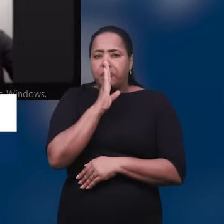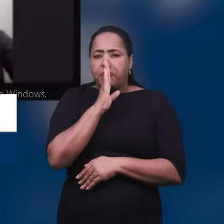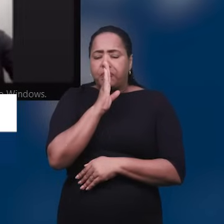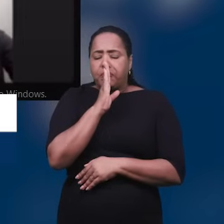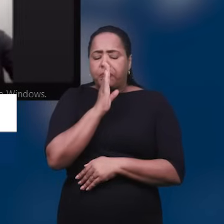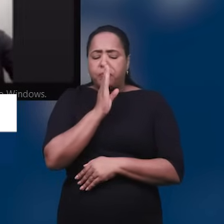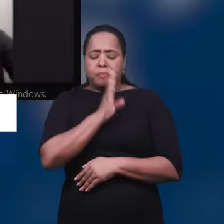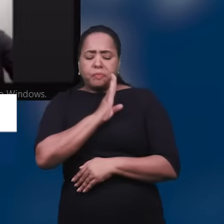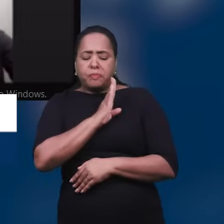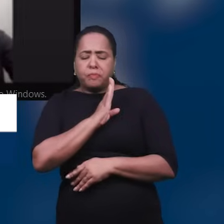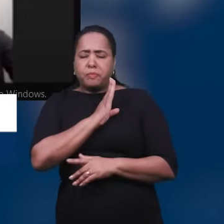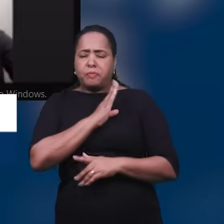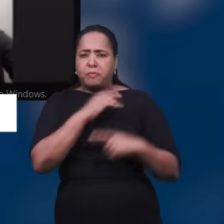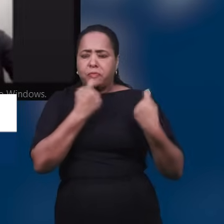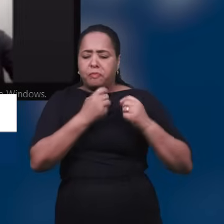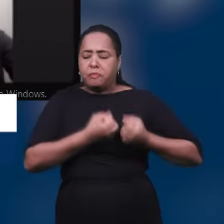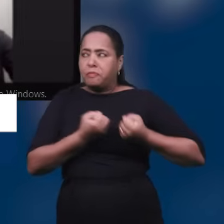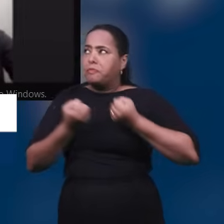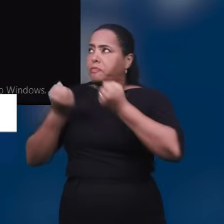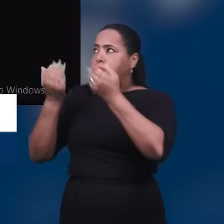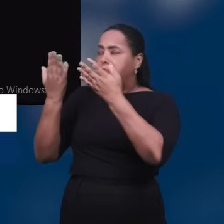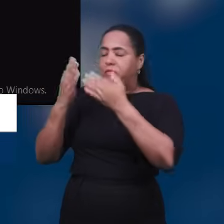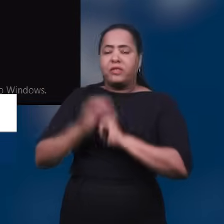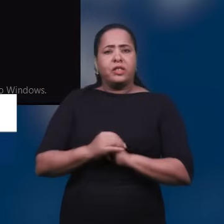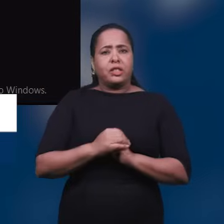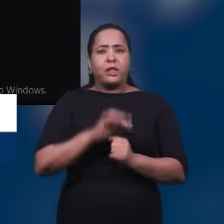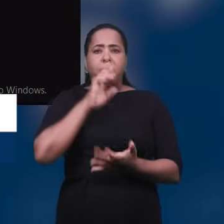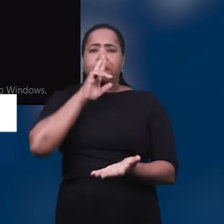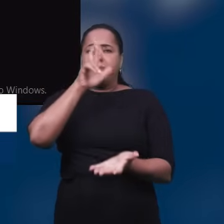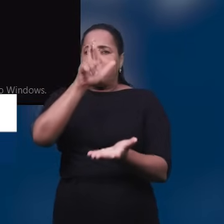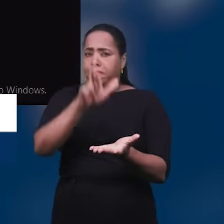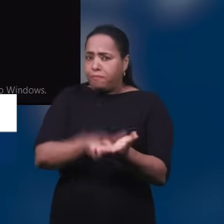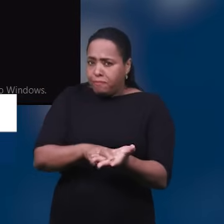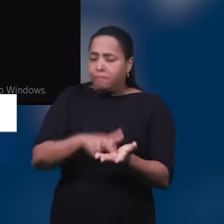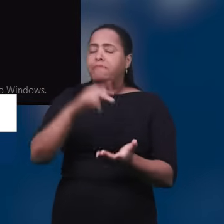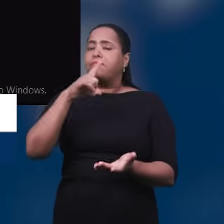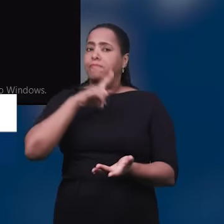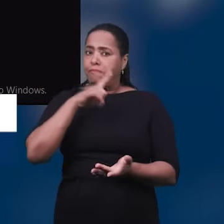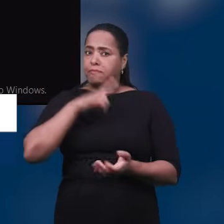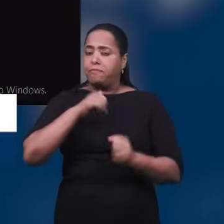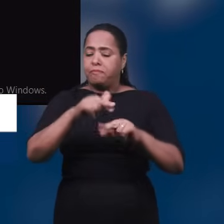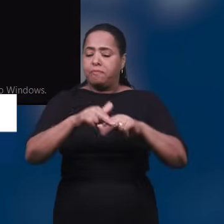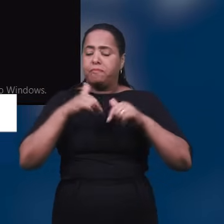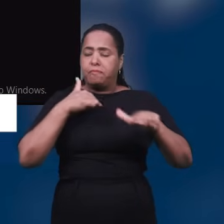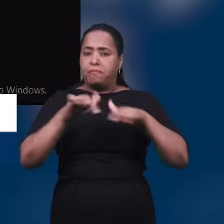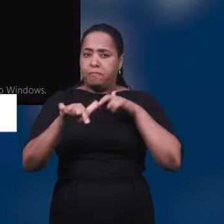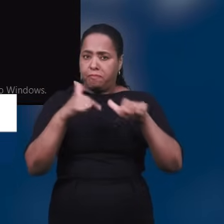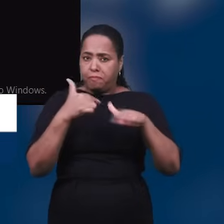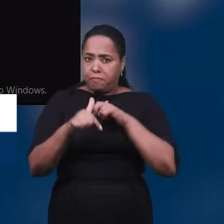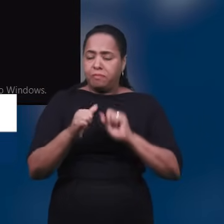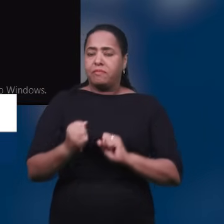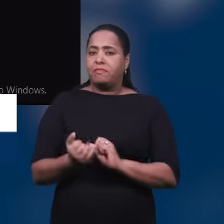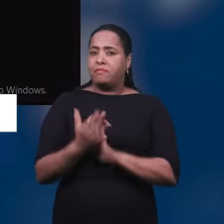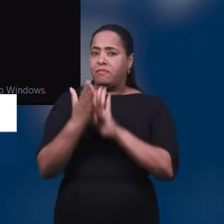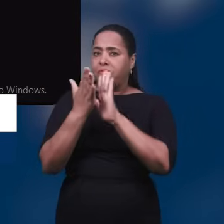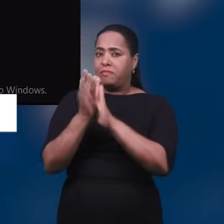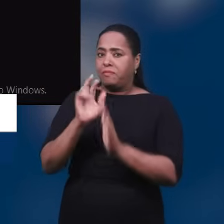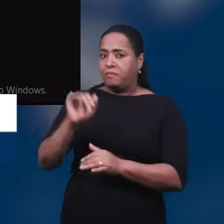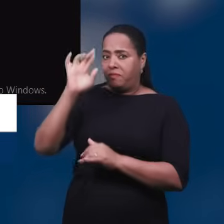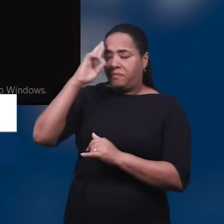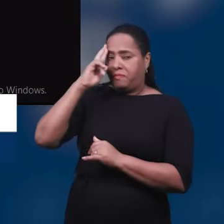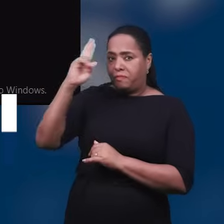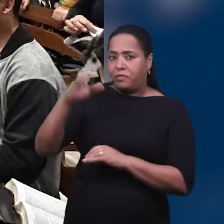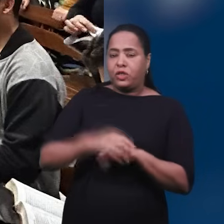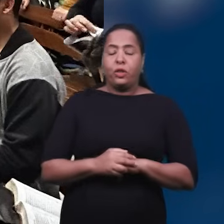suas necessidades diante do altar do Senhor. Muitos frutos têm sido colhidos através deste trabalho. Louvado seja o nome